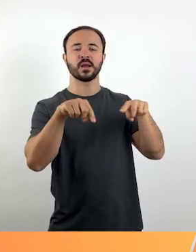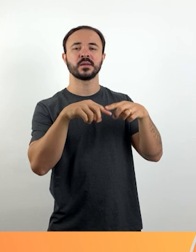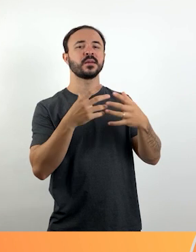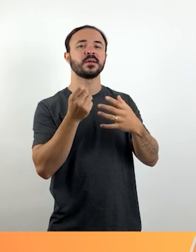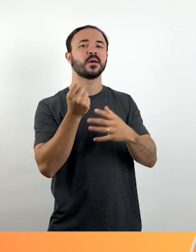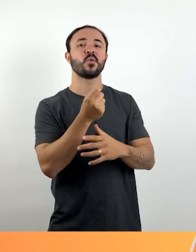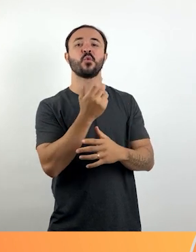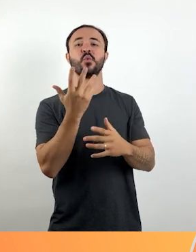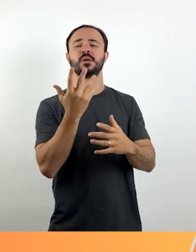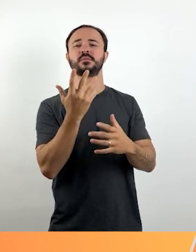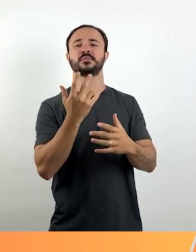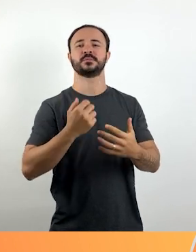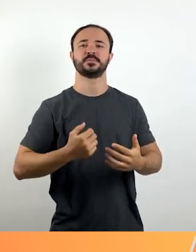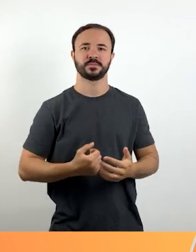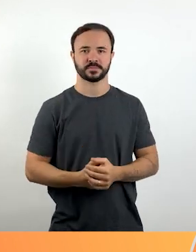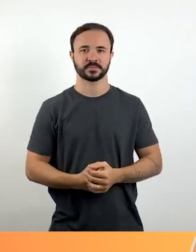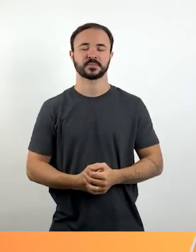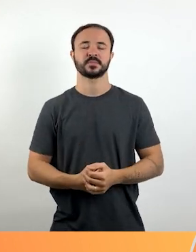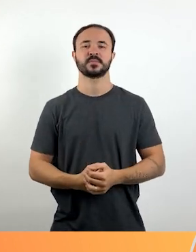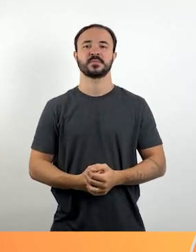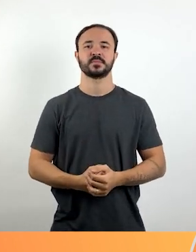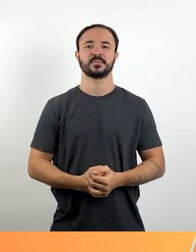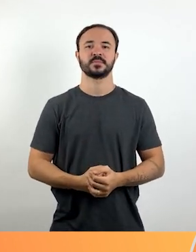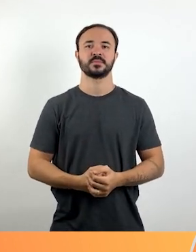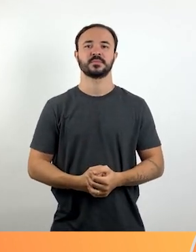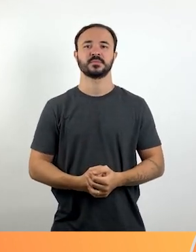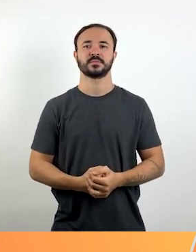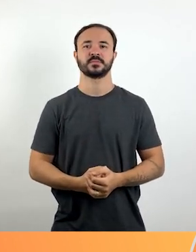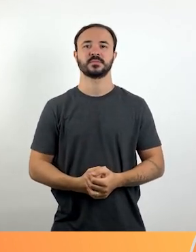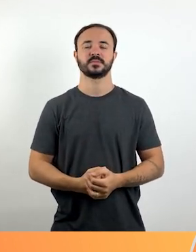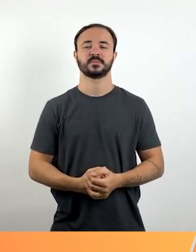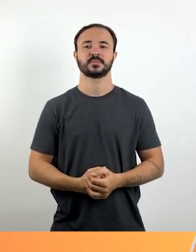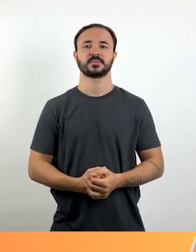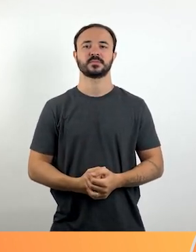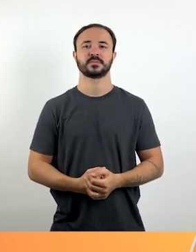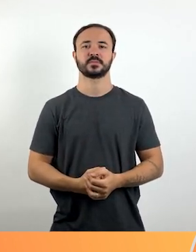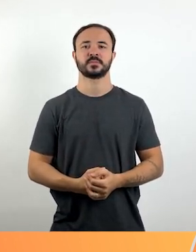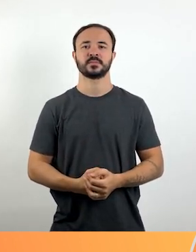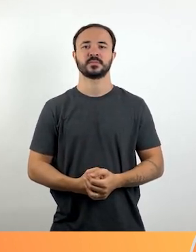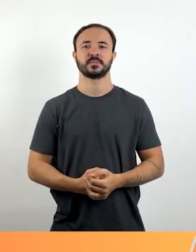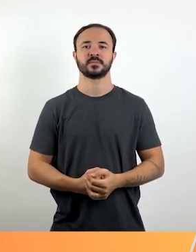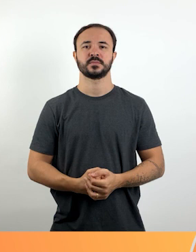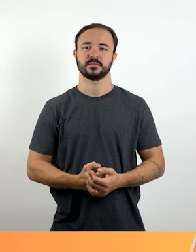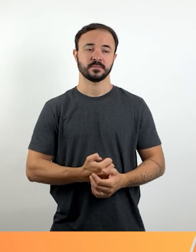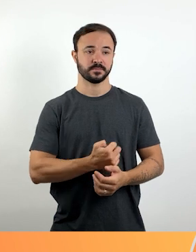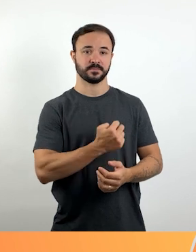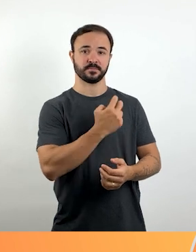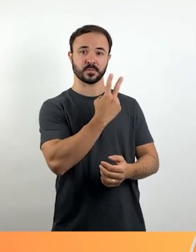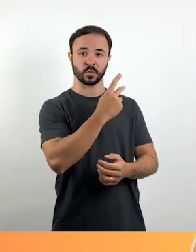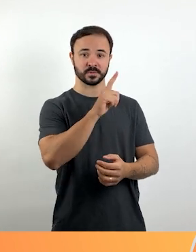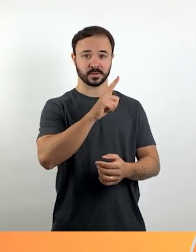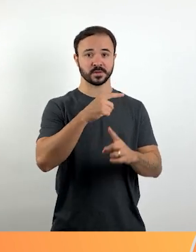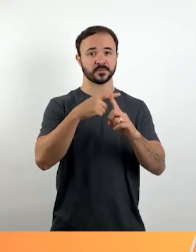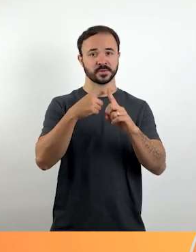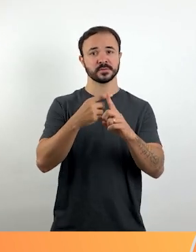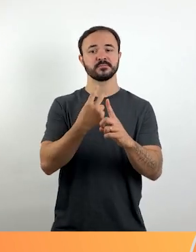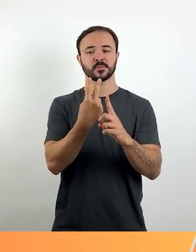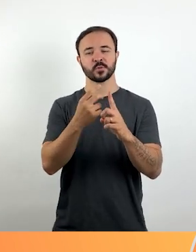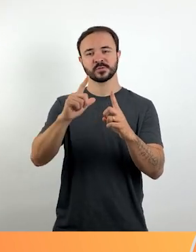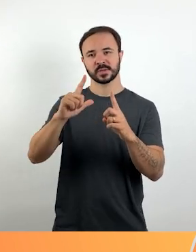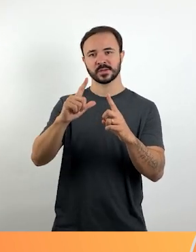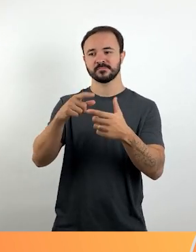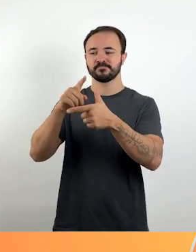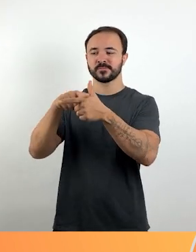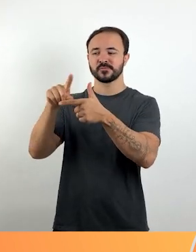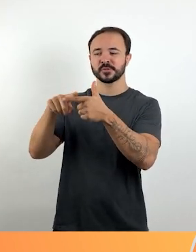quadriculado. Vamos ter aqui 2L vezes 2L dividido